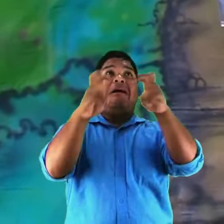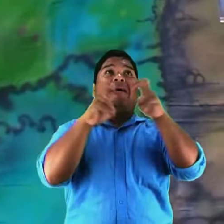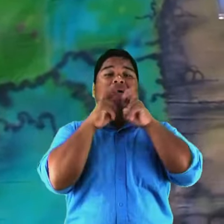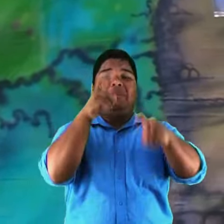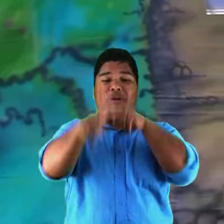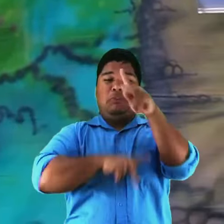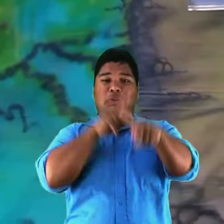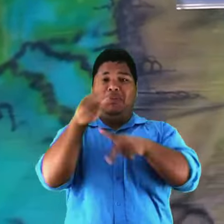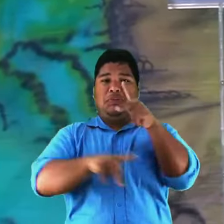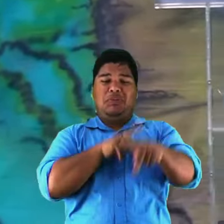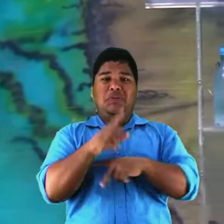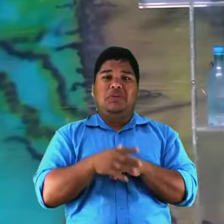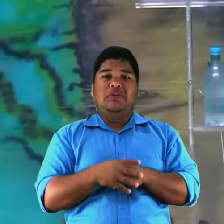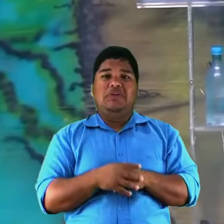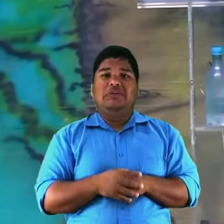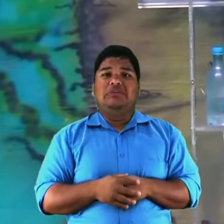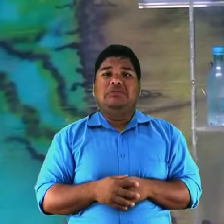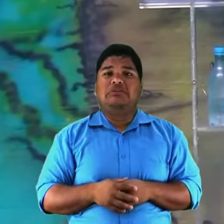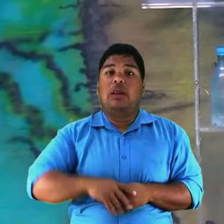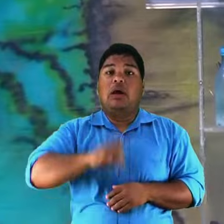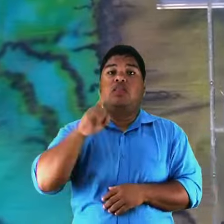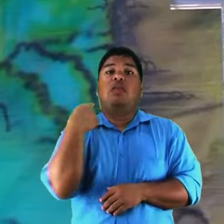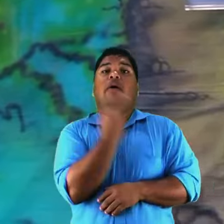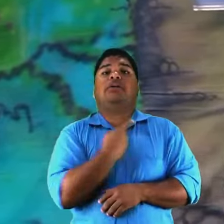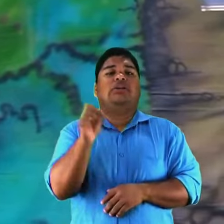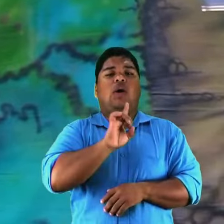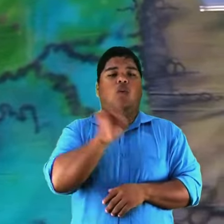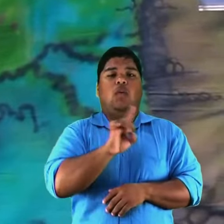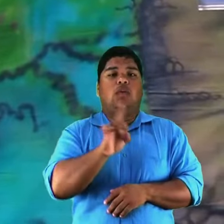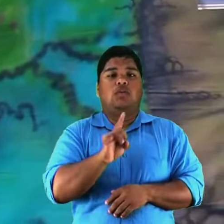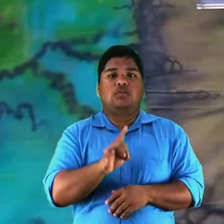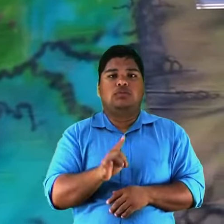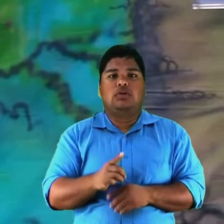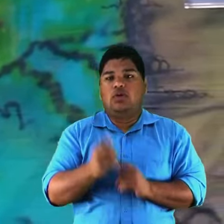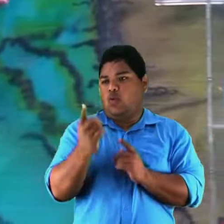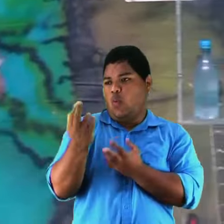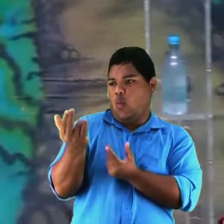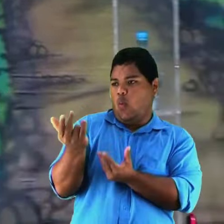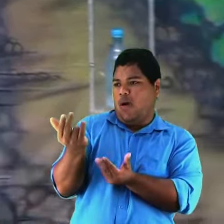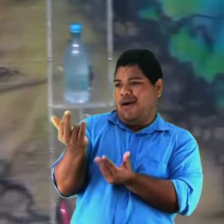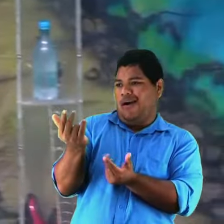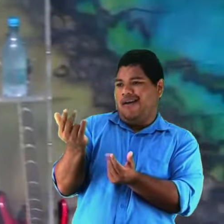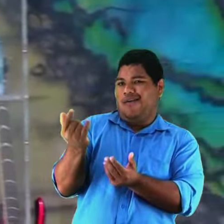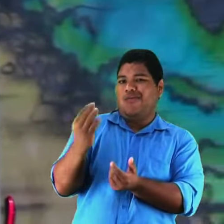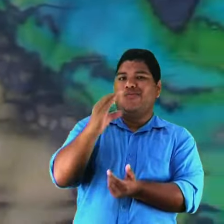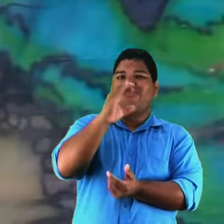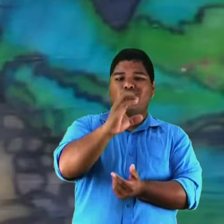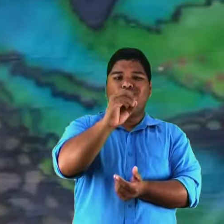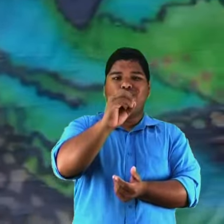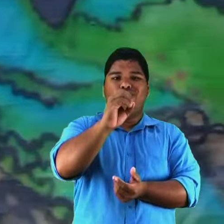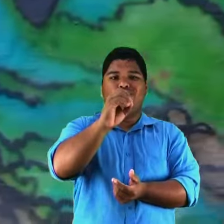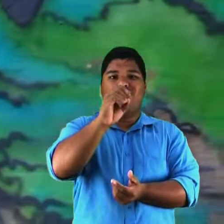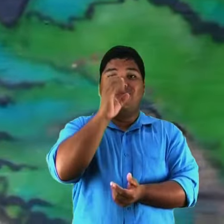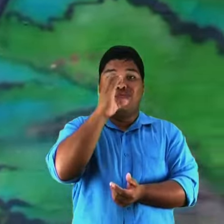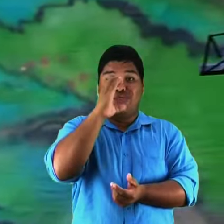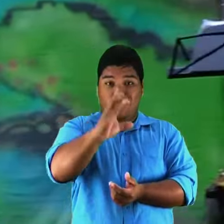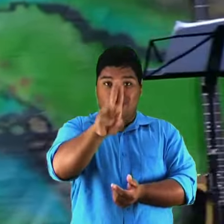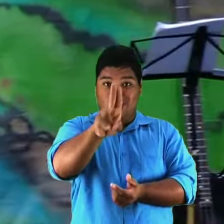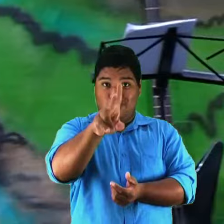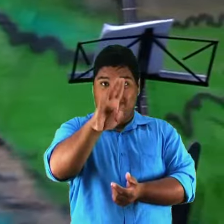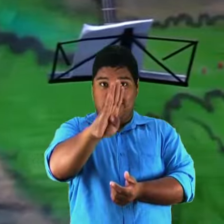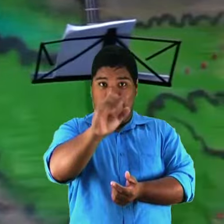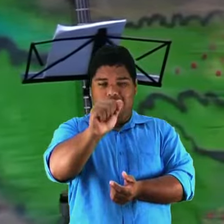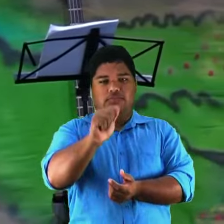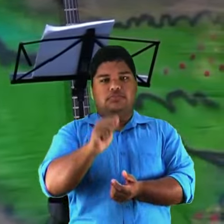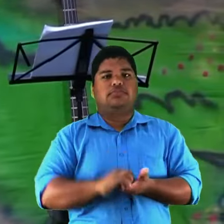Congresso Nacional, para nós não nos tornarmos uma Cuba. Foi isso que aconteceu. Mas aqueles